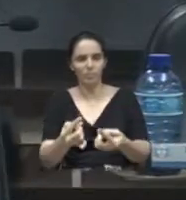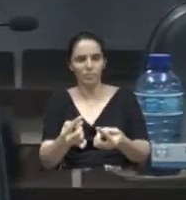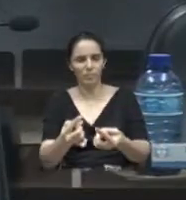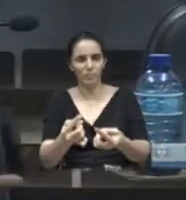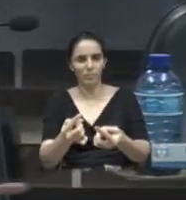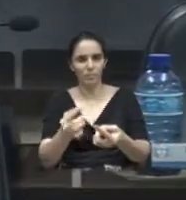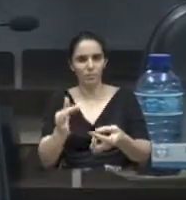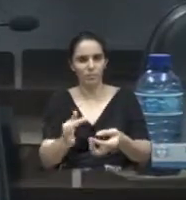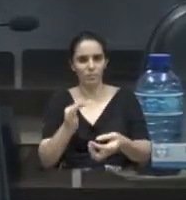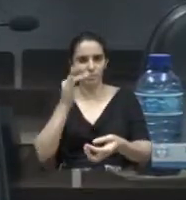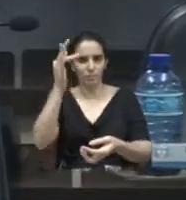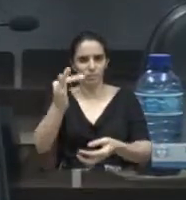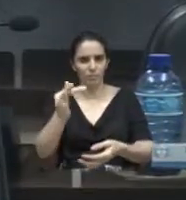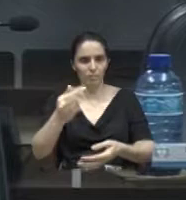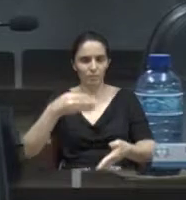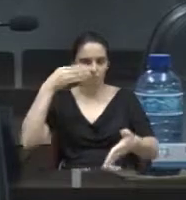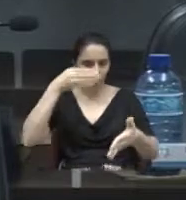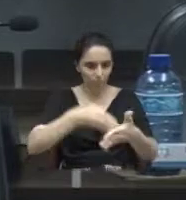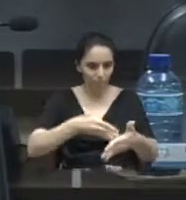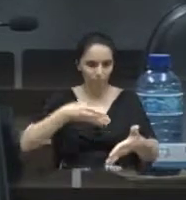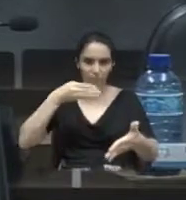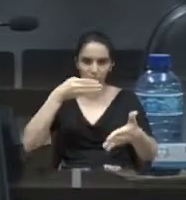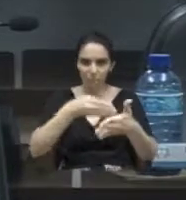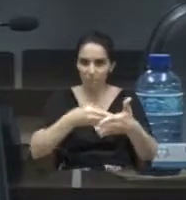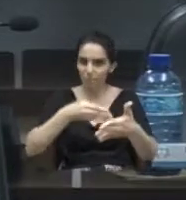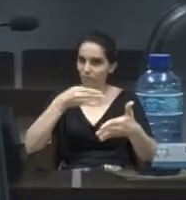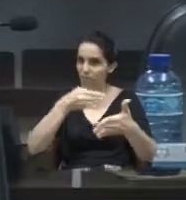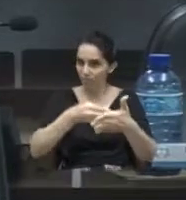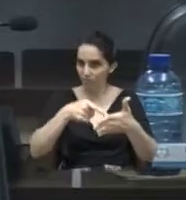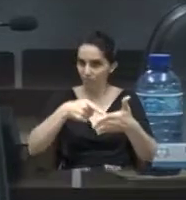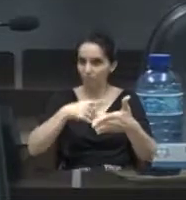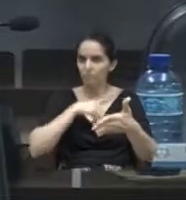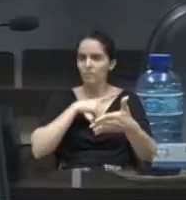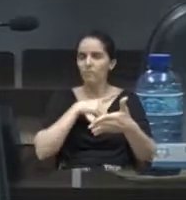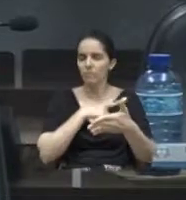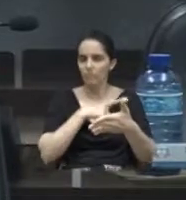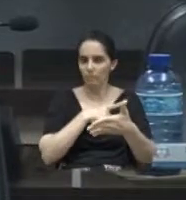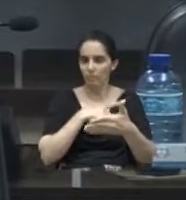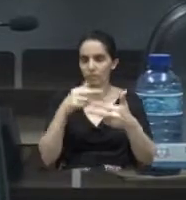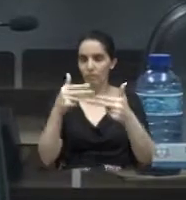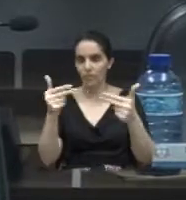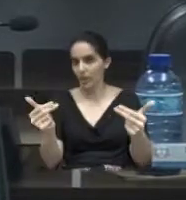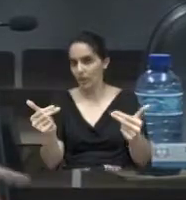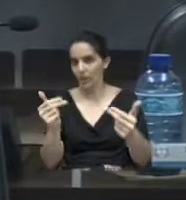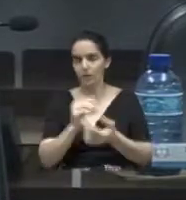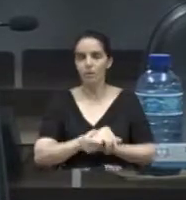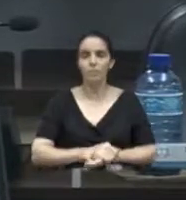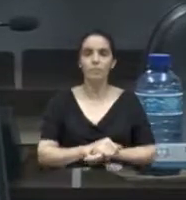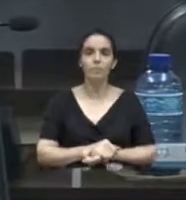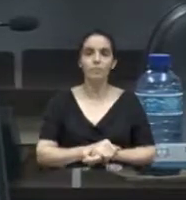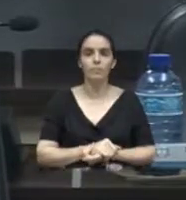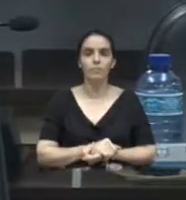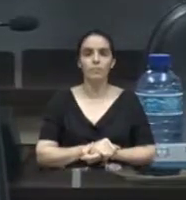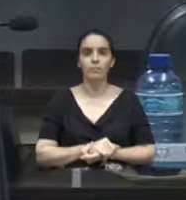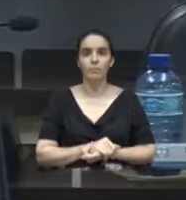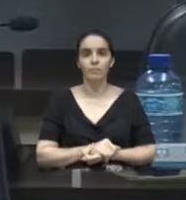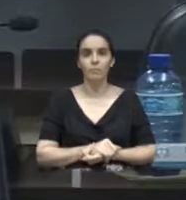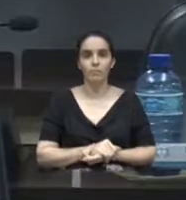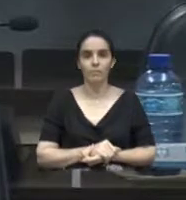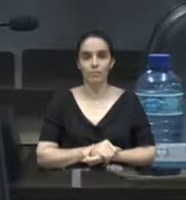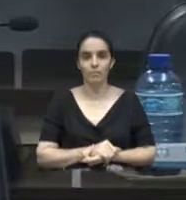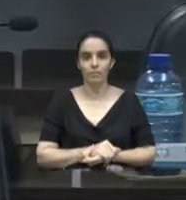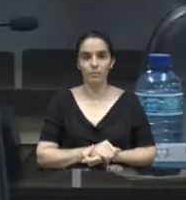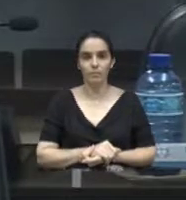empecilhos, enquanto legisladores, pela iniciativa, que nem tudo pode ser proposto pelo vereador. A intenção